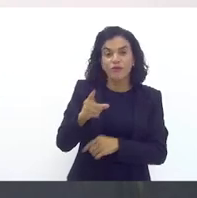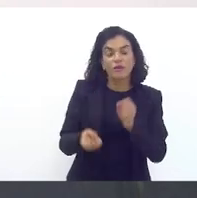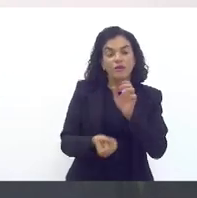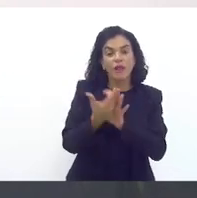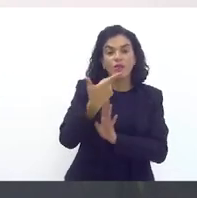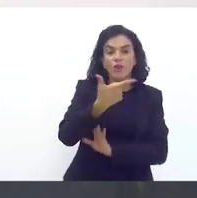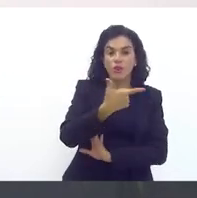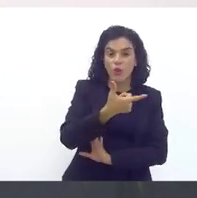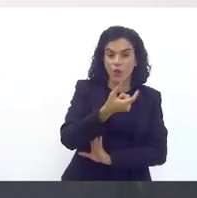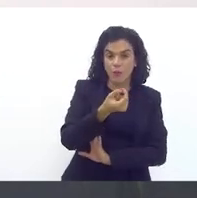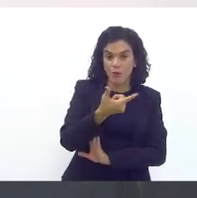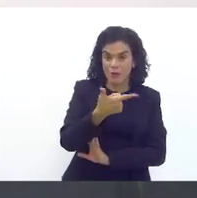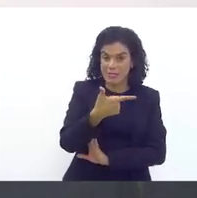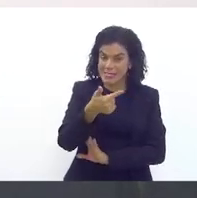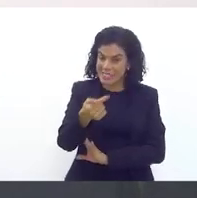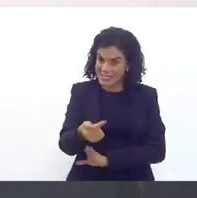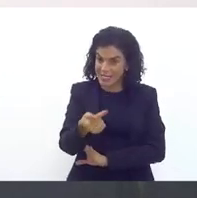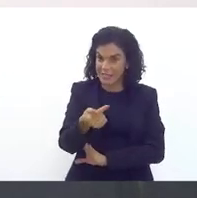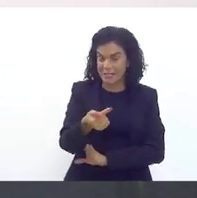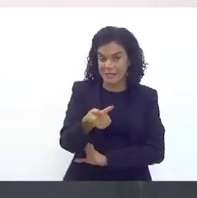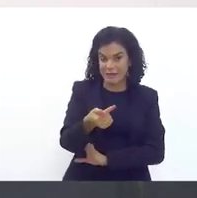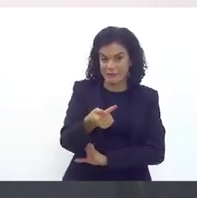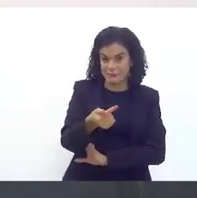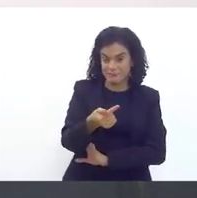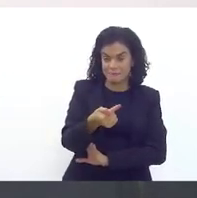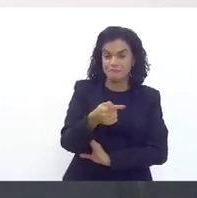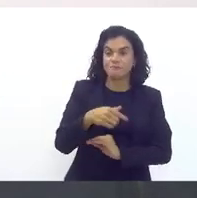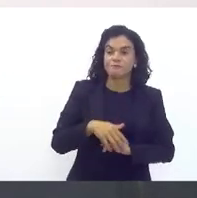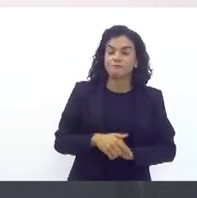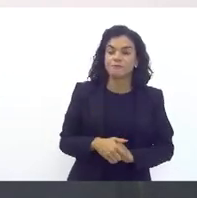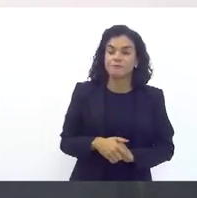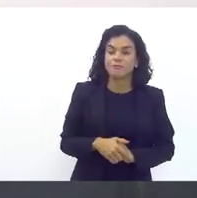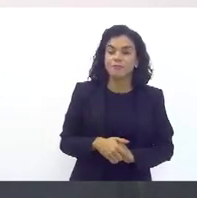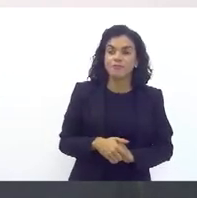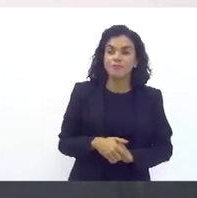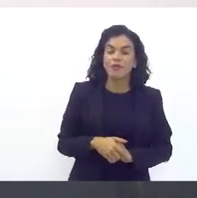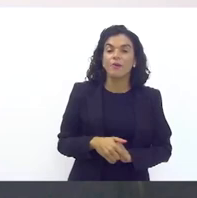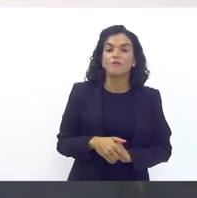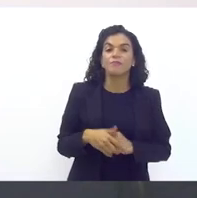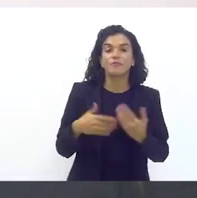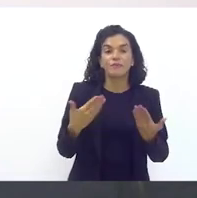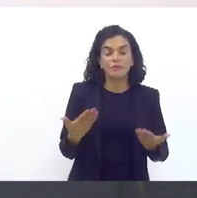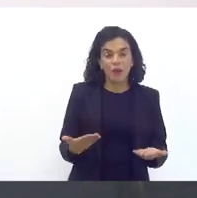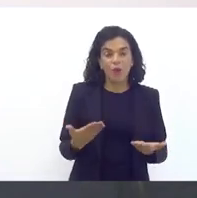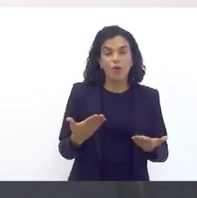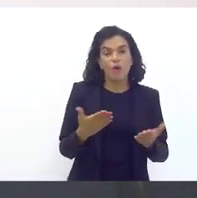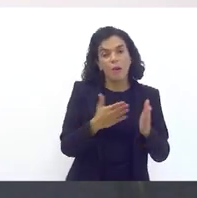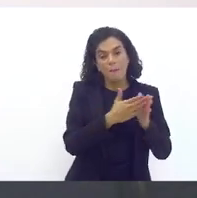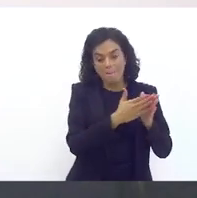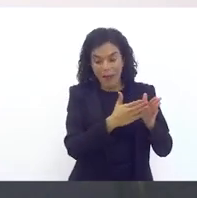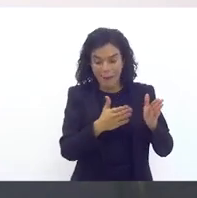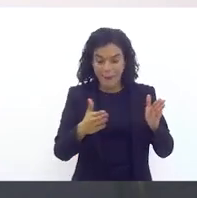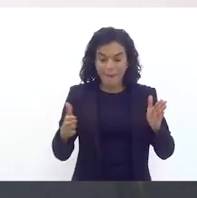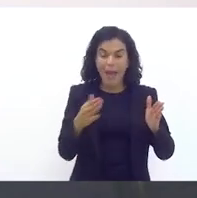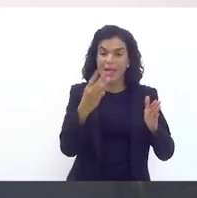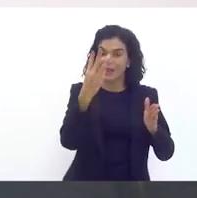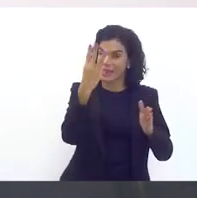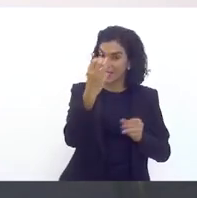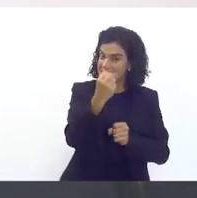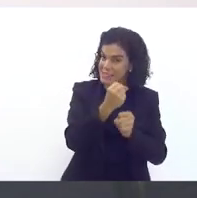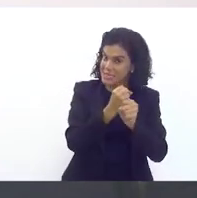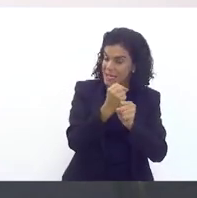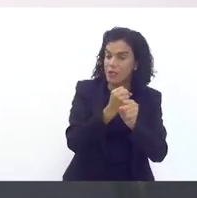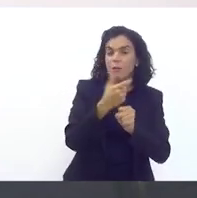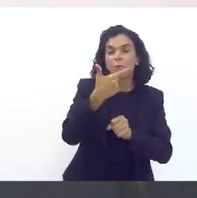2017. Ele foi assinado e instalado em setembro de 2017. Com a vigência de 3 anos